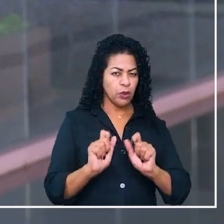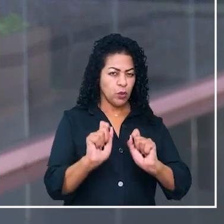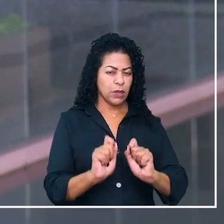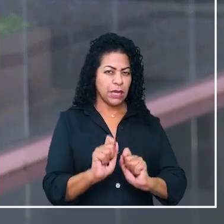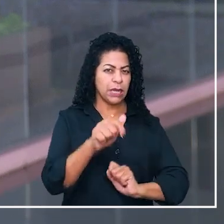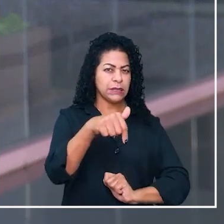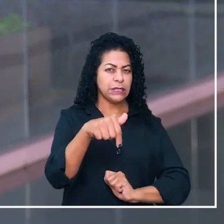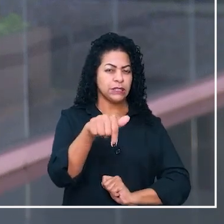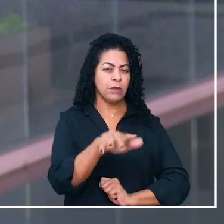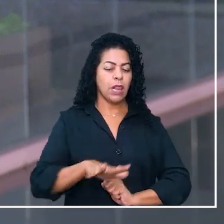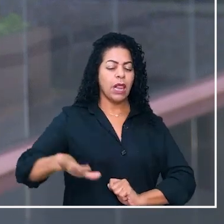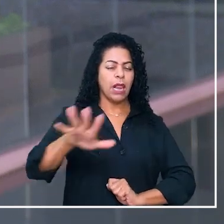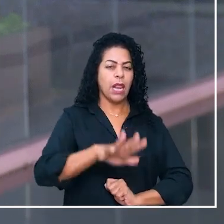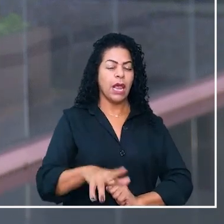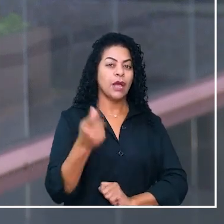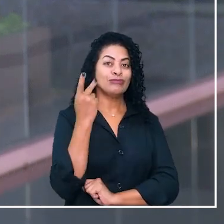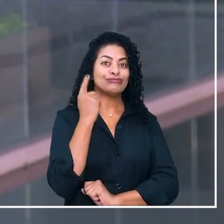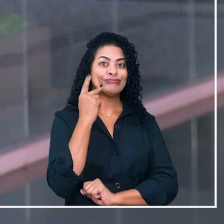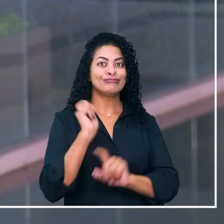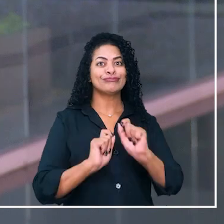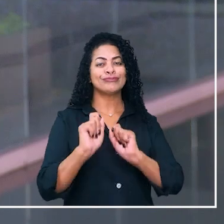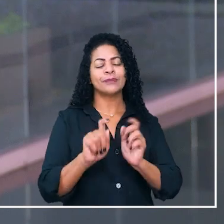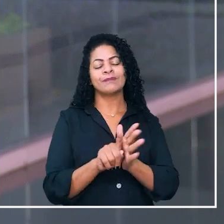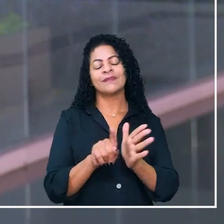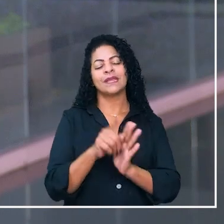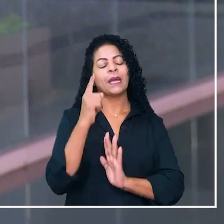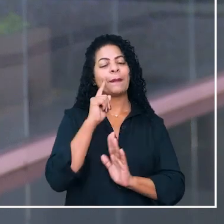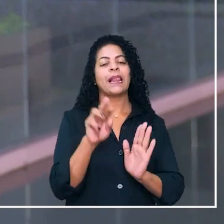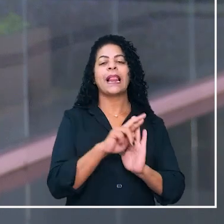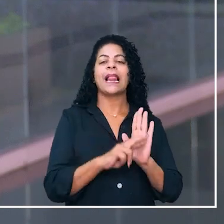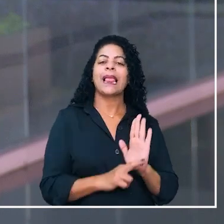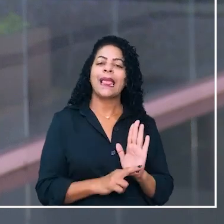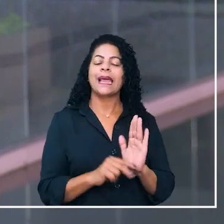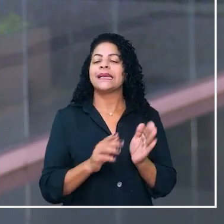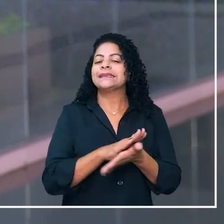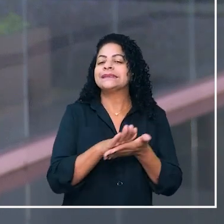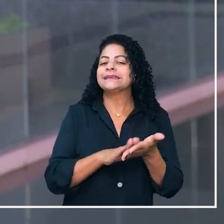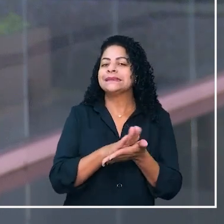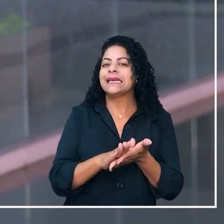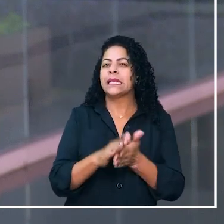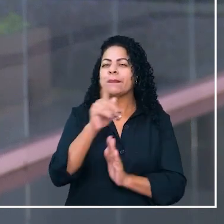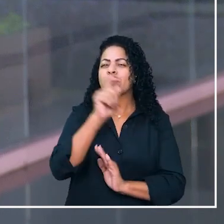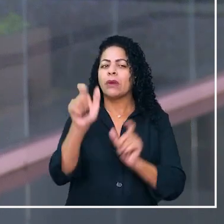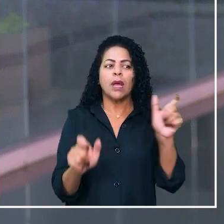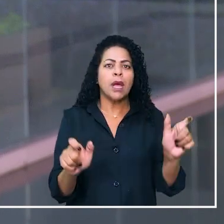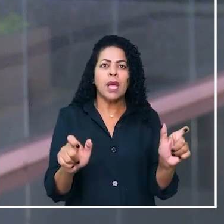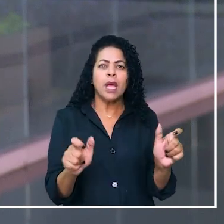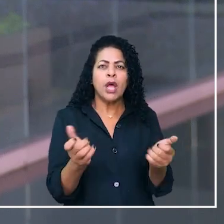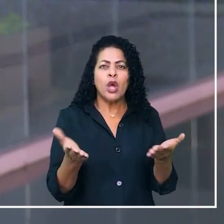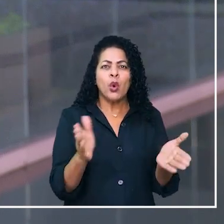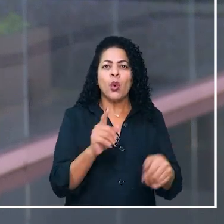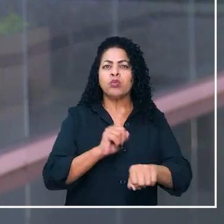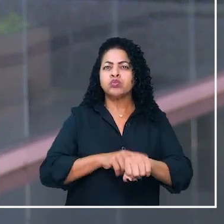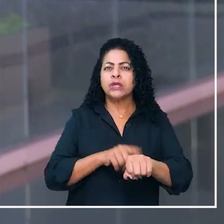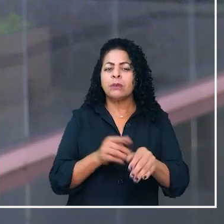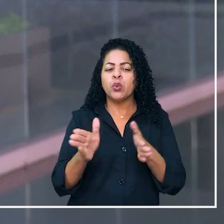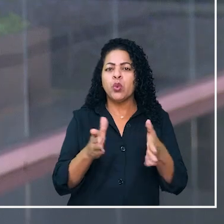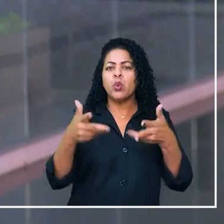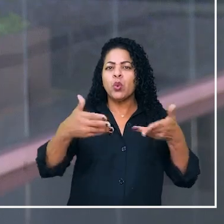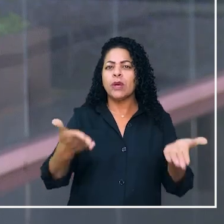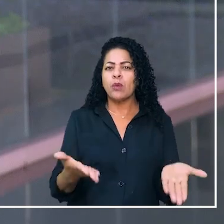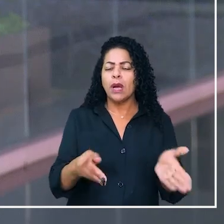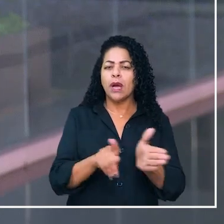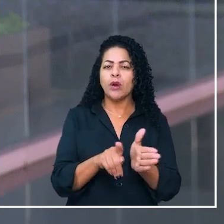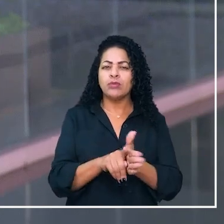da 7ª Região no Ceará, sustentando que, com essas regras, pessoas com o mesmo tempo de serviço e